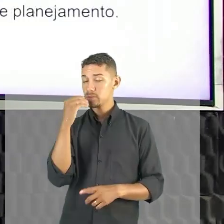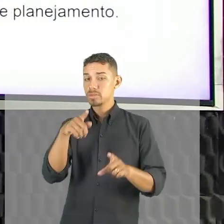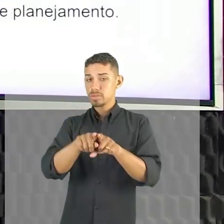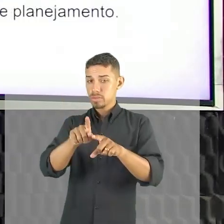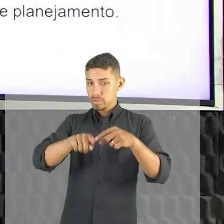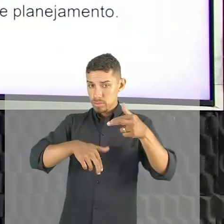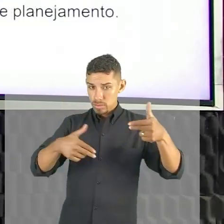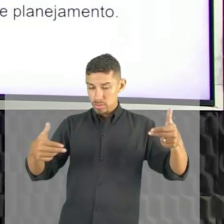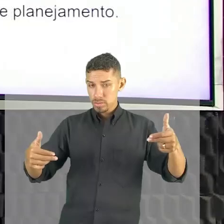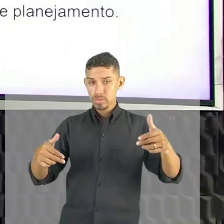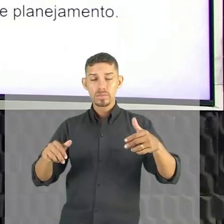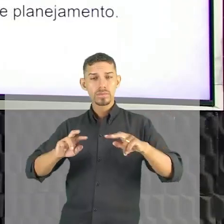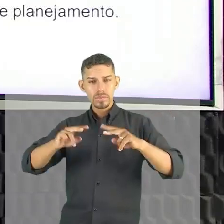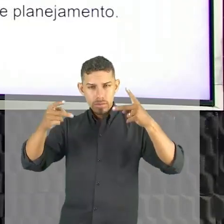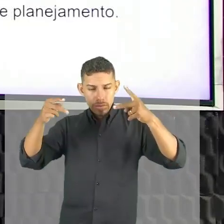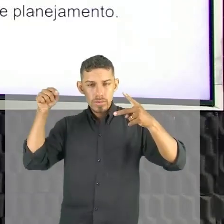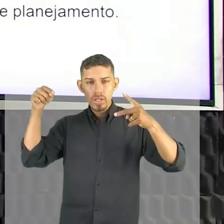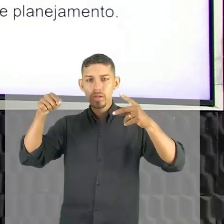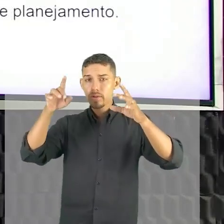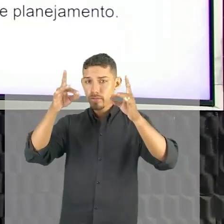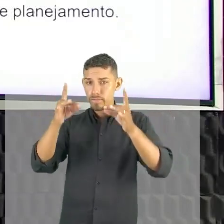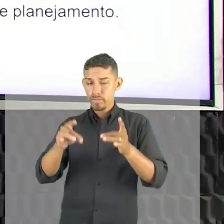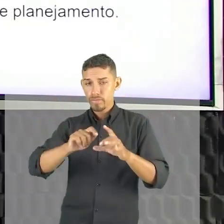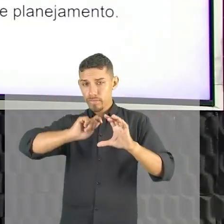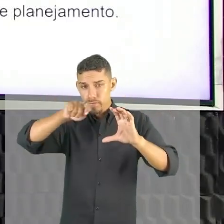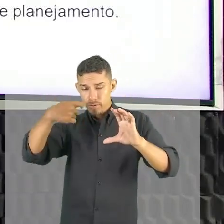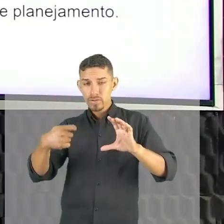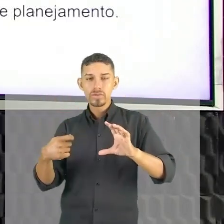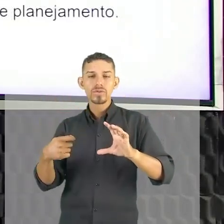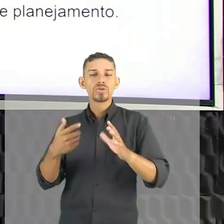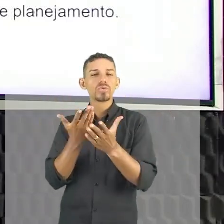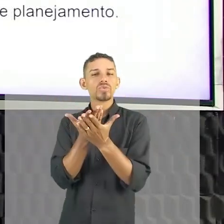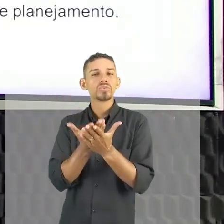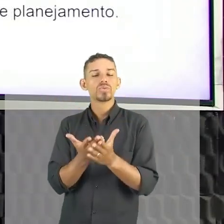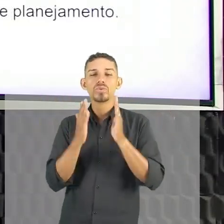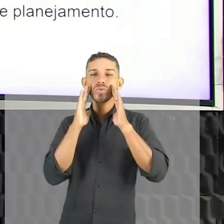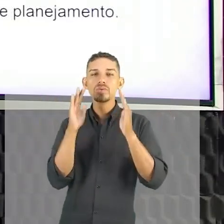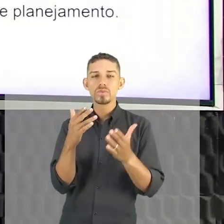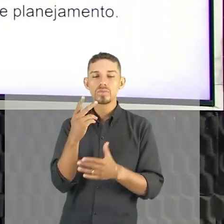do material que está no link da descrição deste vídeo, que você continue seus estudos